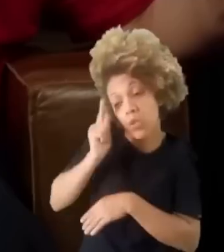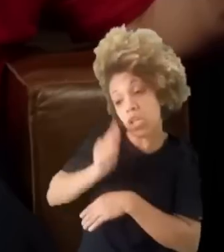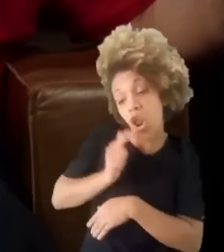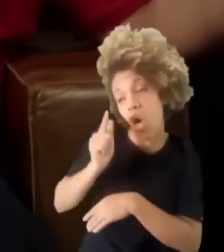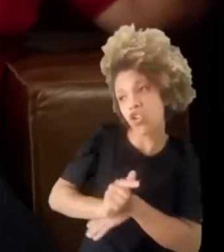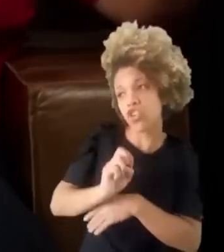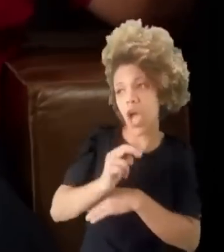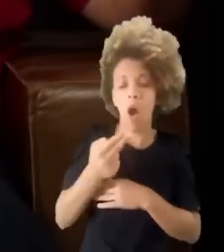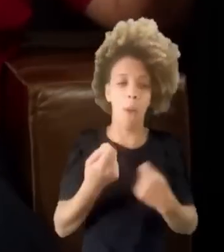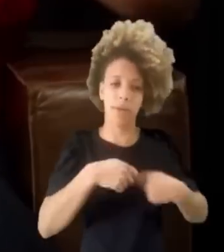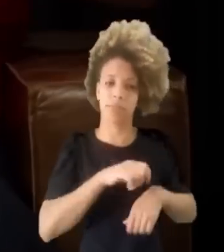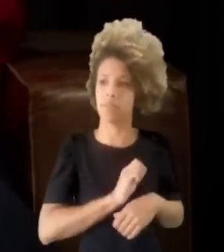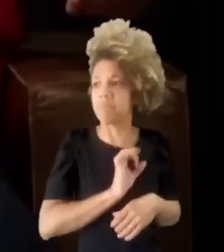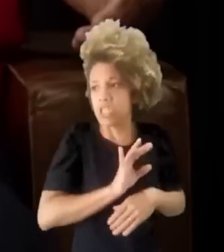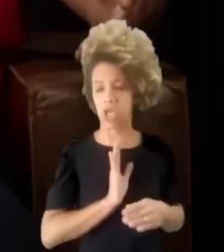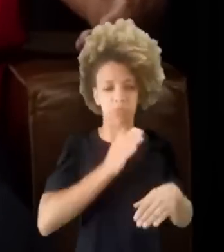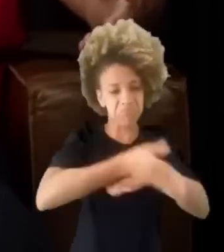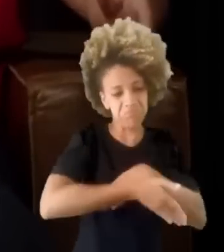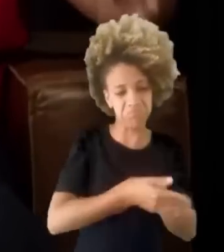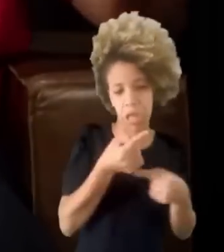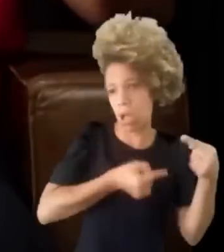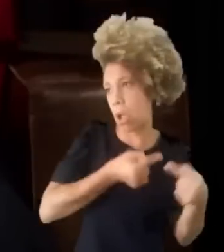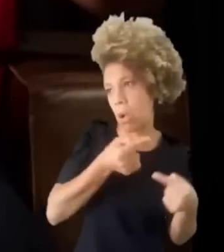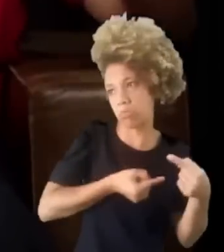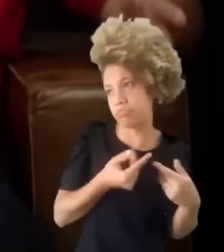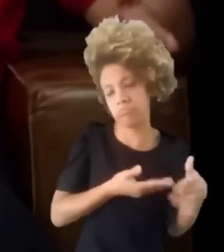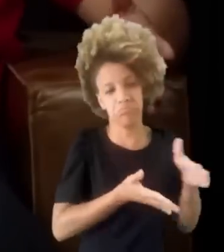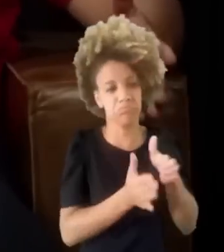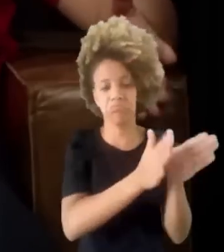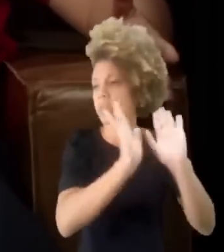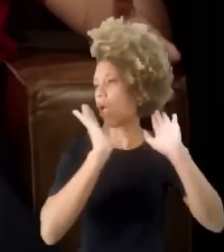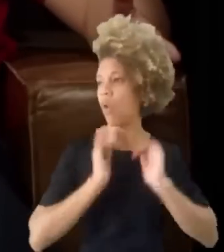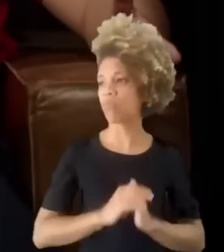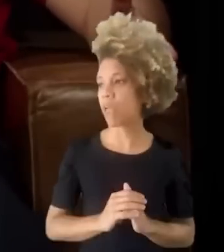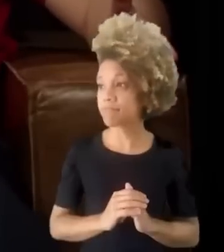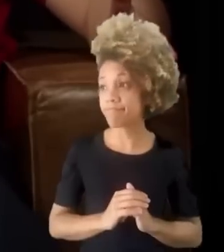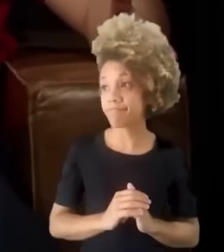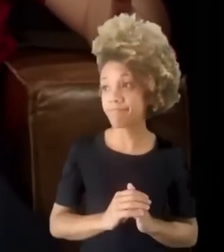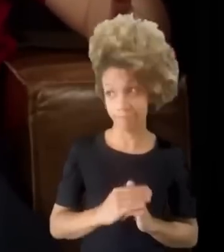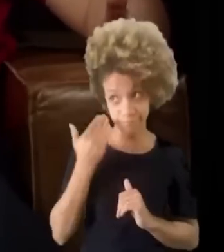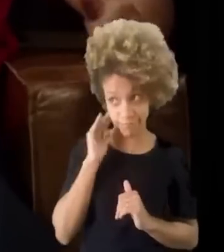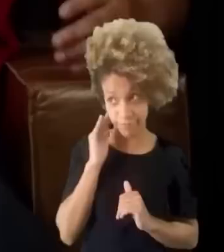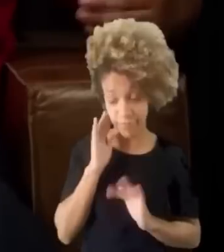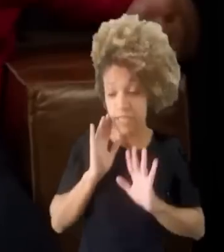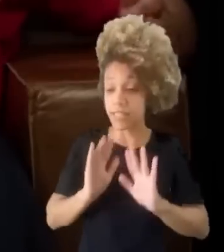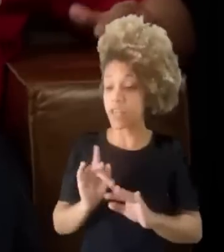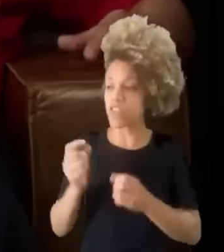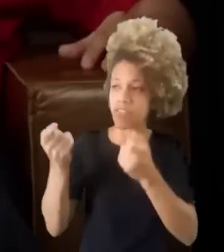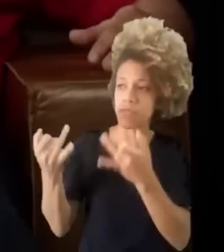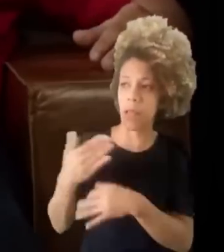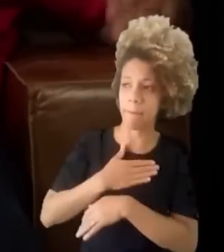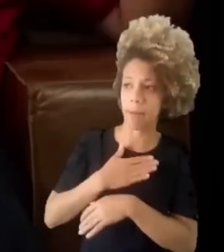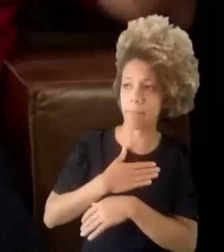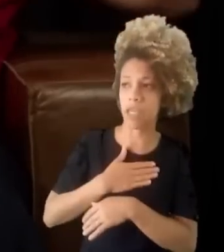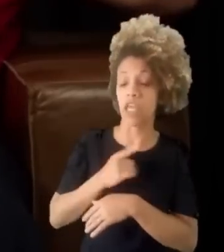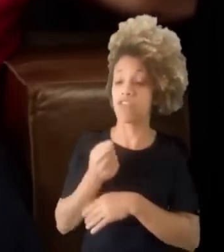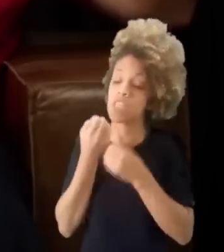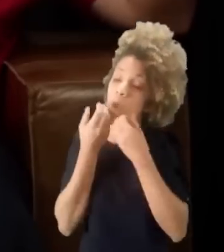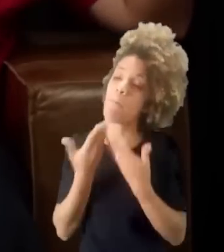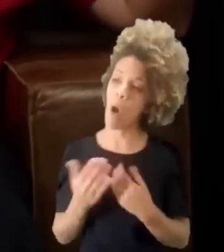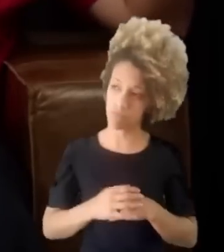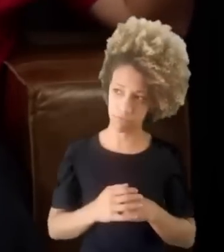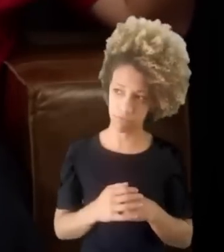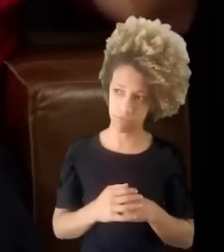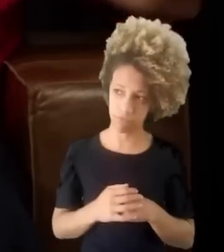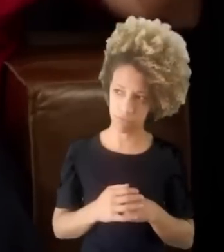de mercado ou você precisa simplesmente entra dentro dessa lógica de mercado e caminha conforme a lógica de mercado é entendeu então você vai falar para mim que você é o